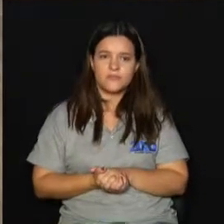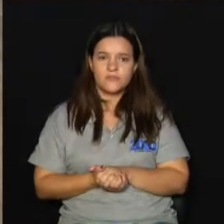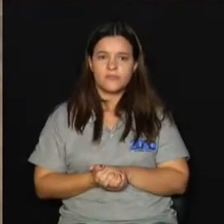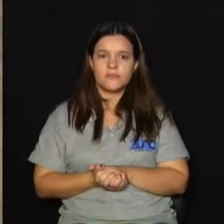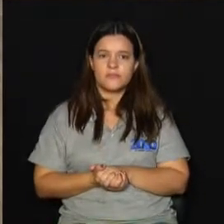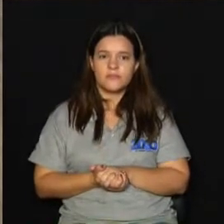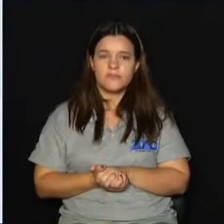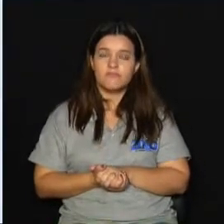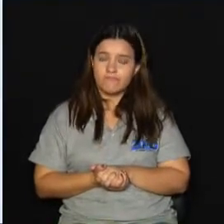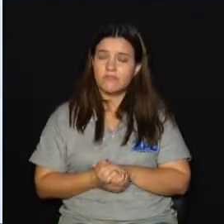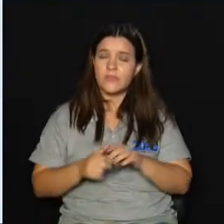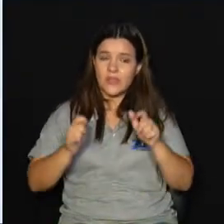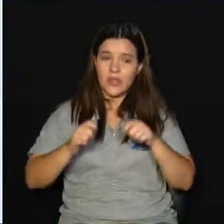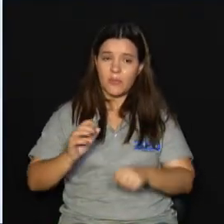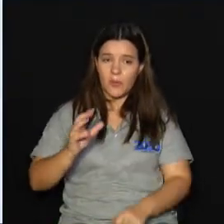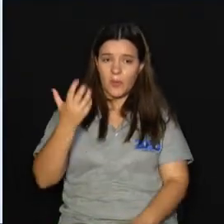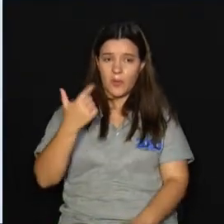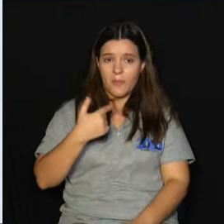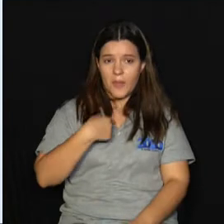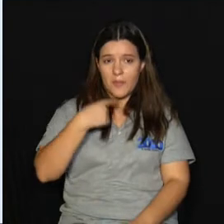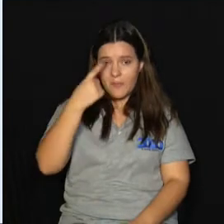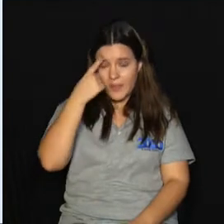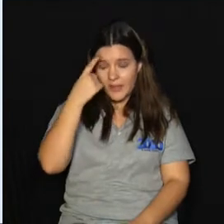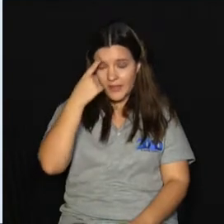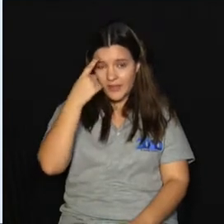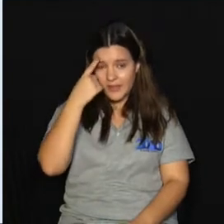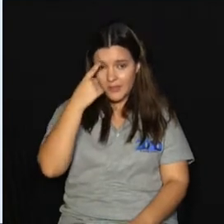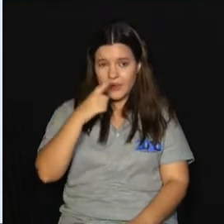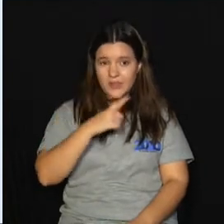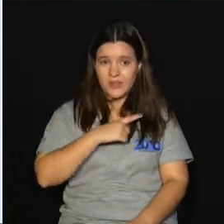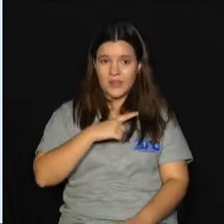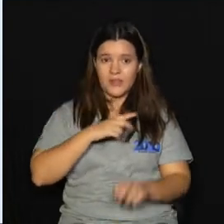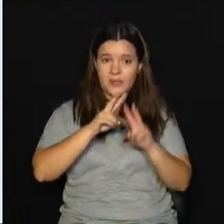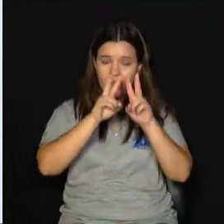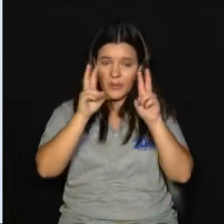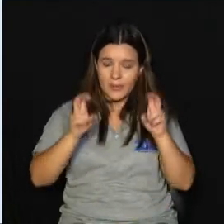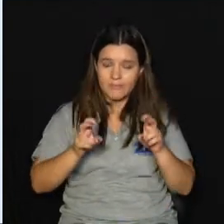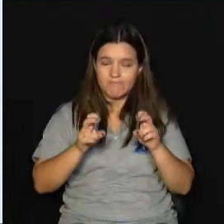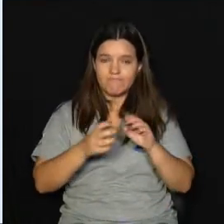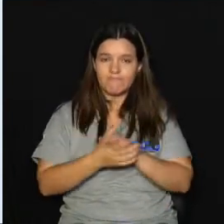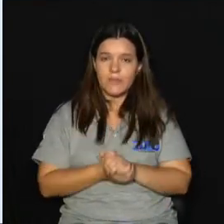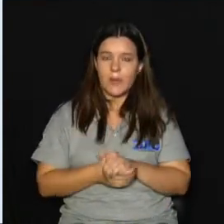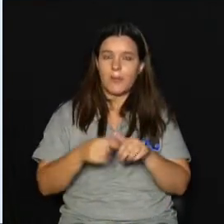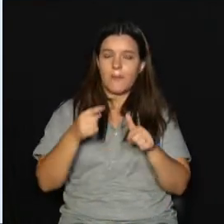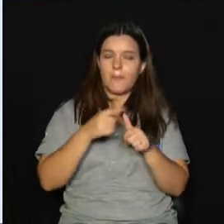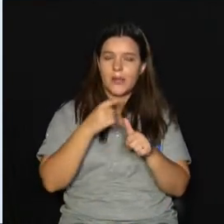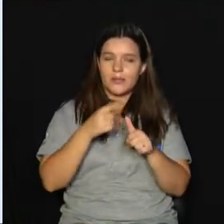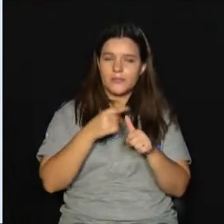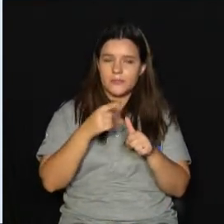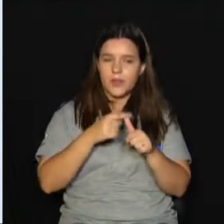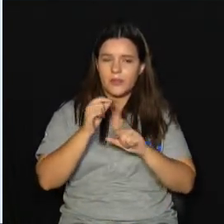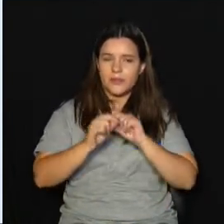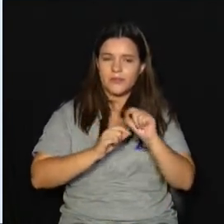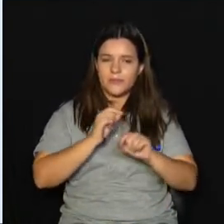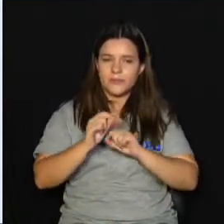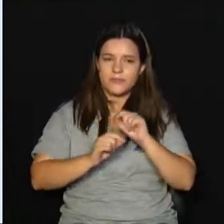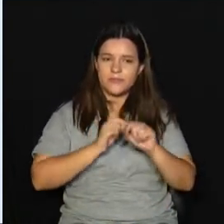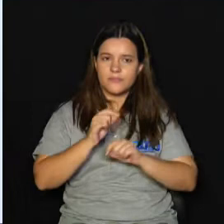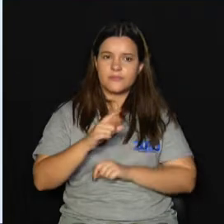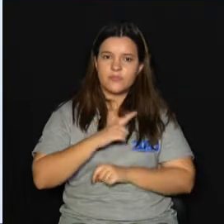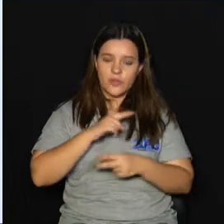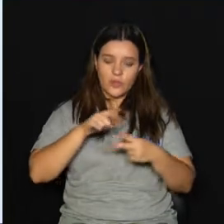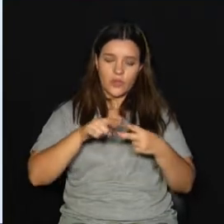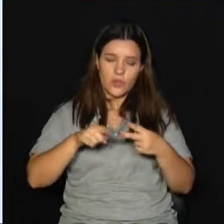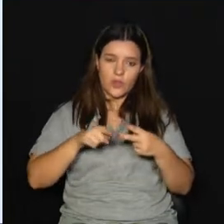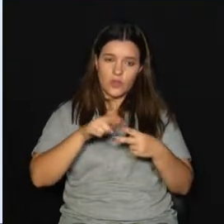Pode acontecer. Eu acho que tem algumas coisas que a gente precisa falar sobre esse ponto, né? Então, primeiro, que são dois momentos,